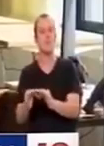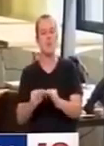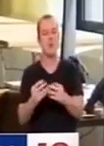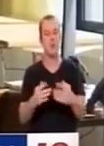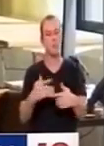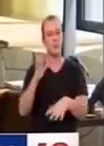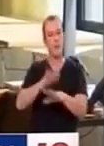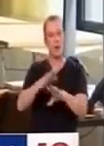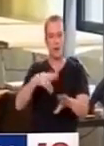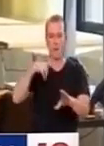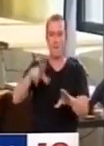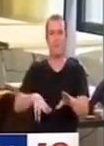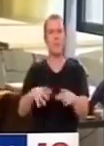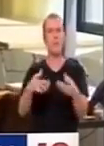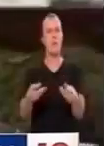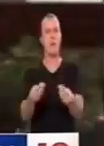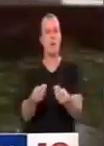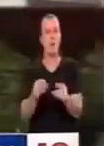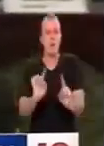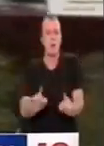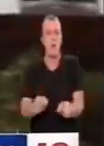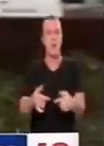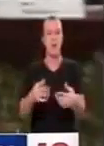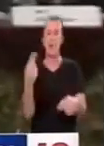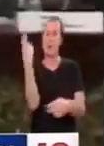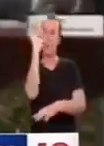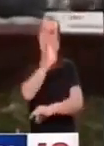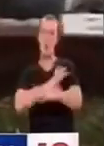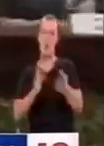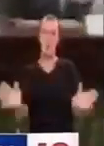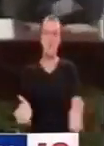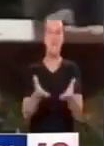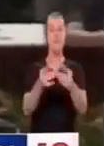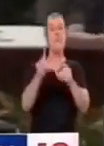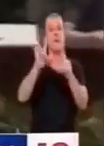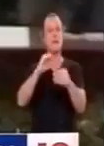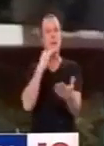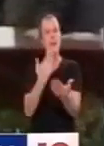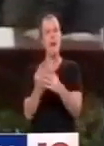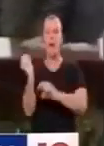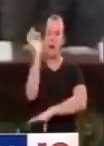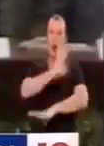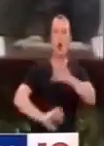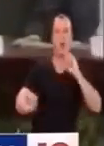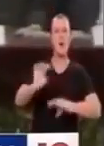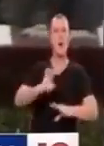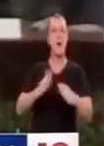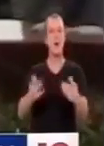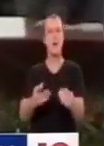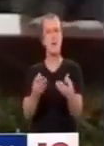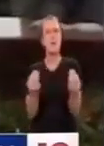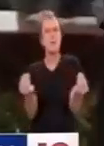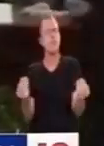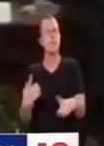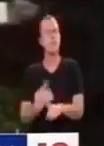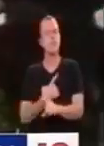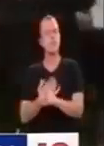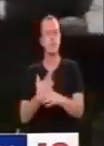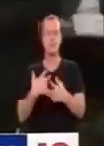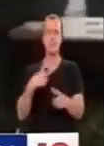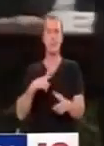de Portugal àquilo a que hoje é a União Europeia. E também trouxe à Europa muito daquilo que